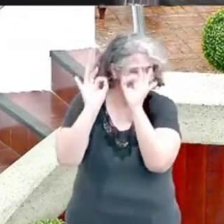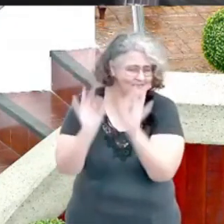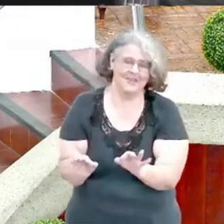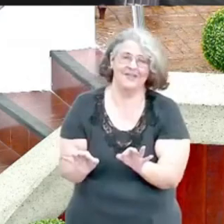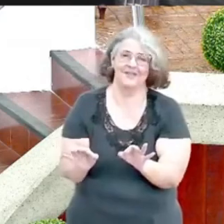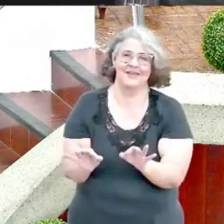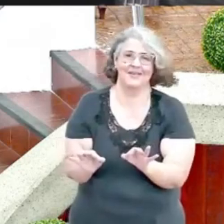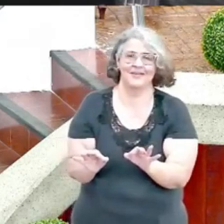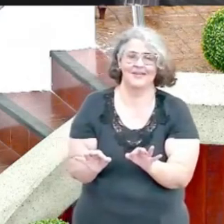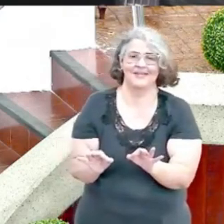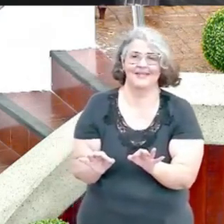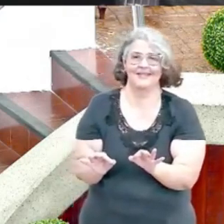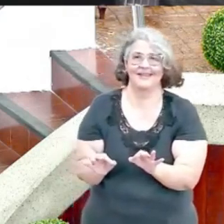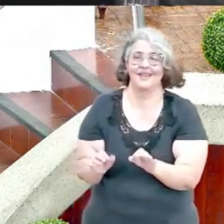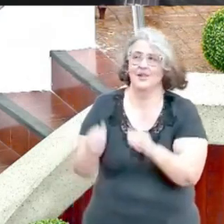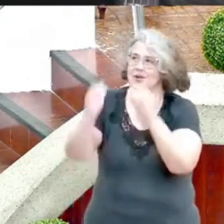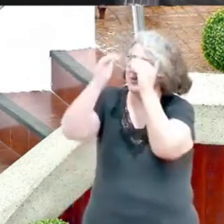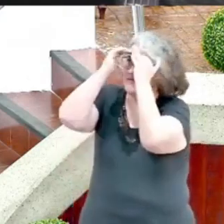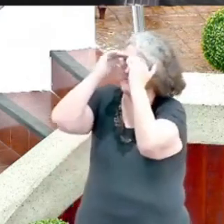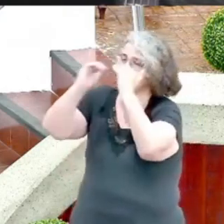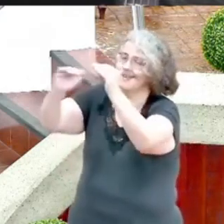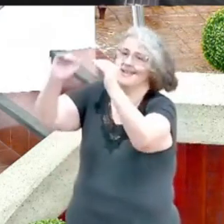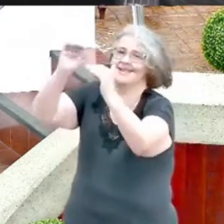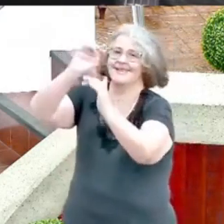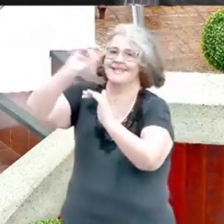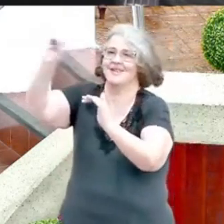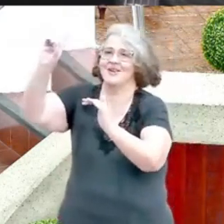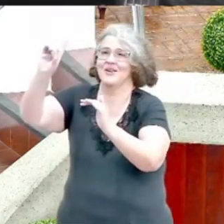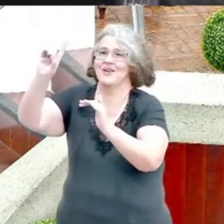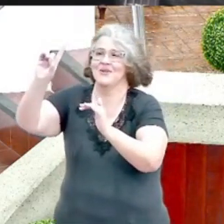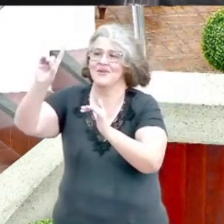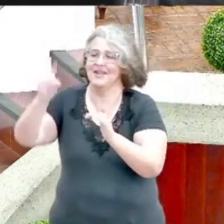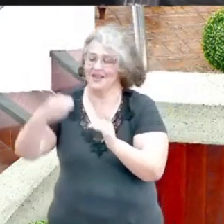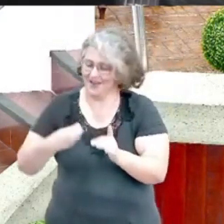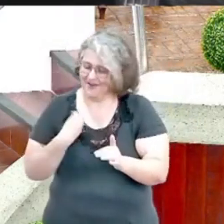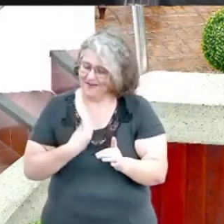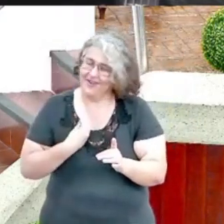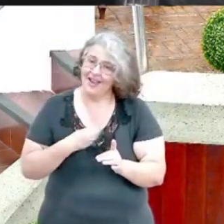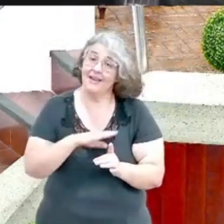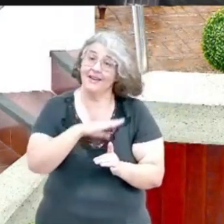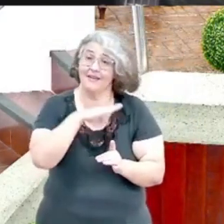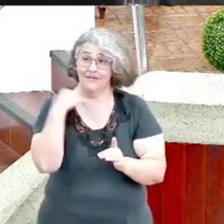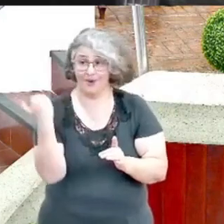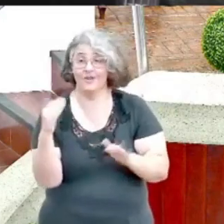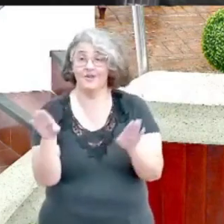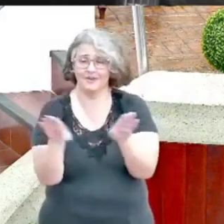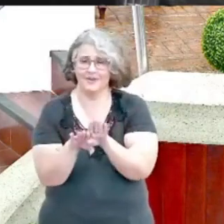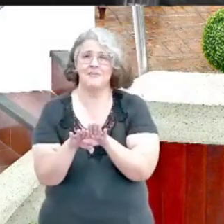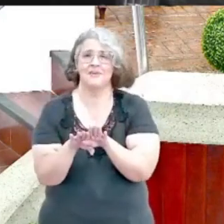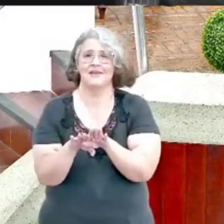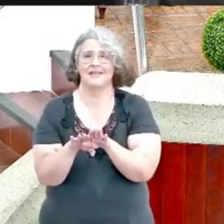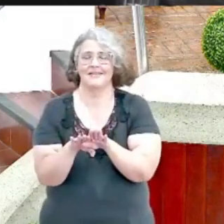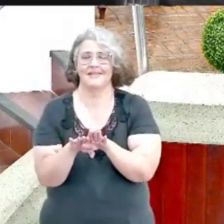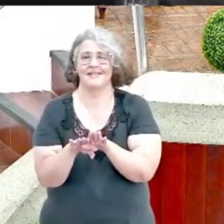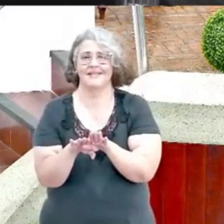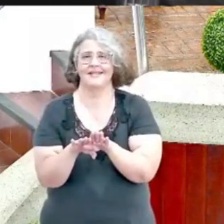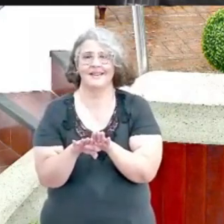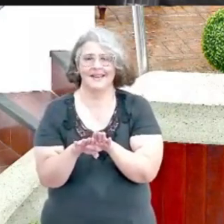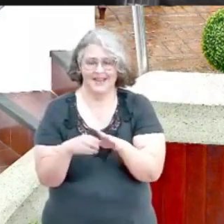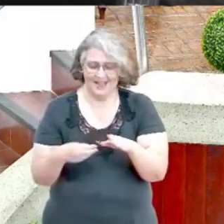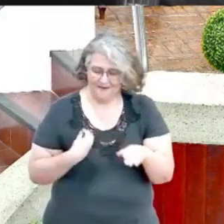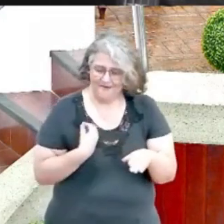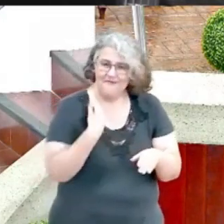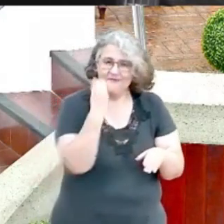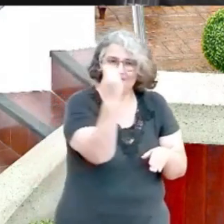sua obediência ativa em sua vida, passiva em sua morte, a presença de Deus para todos aqueles